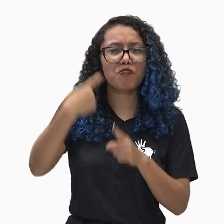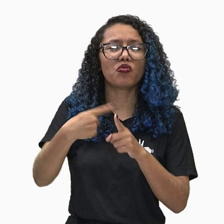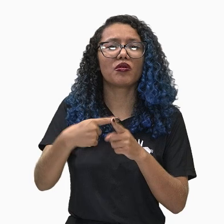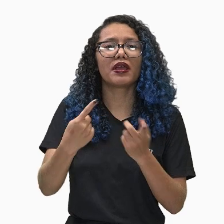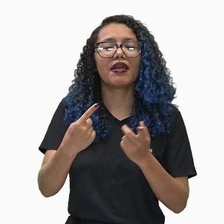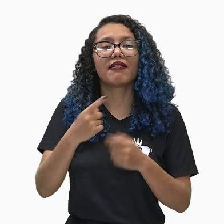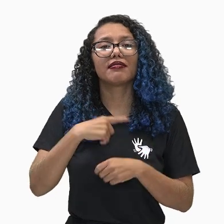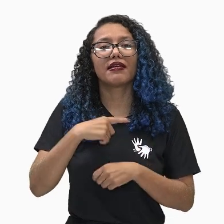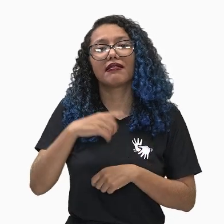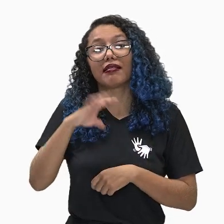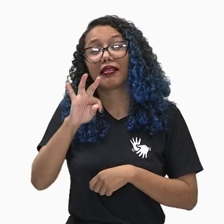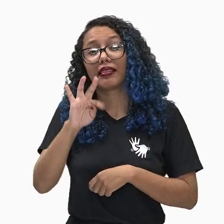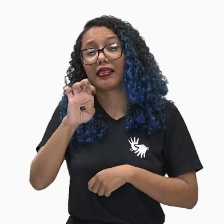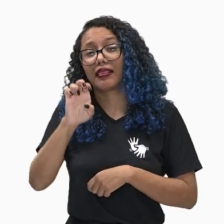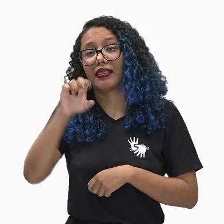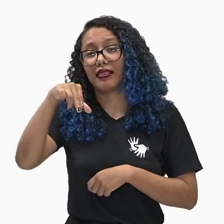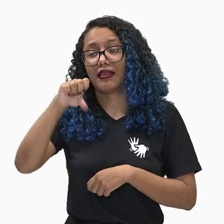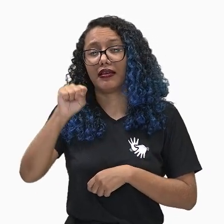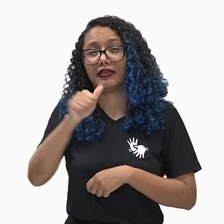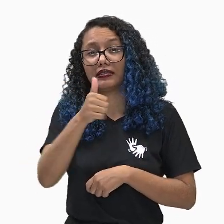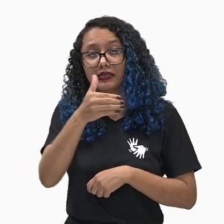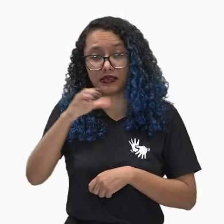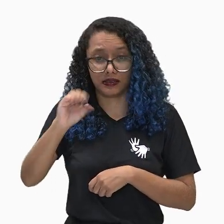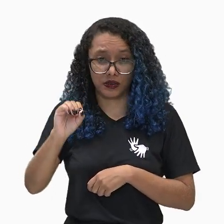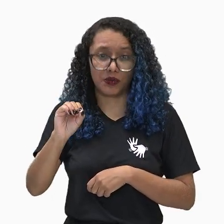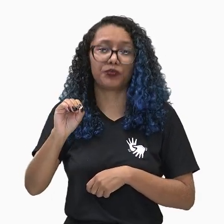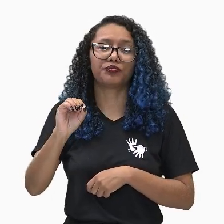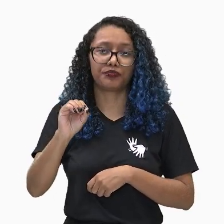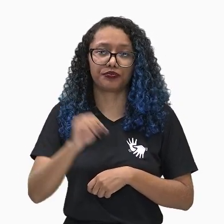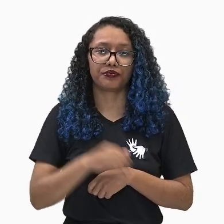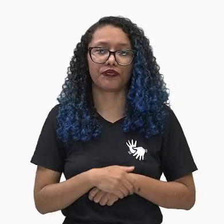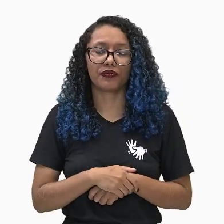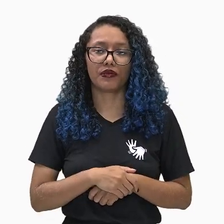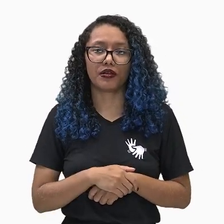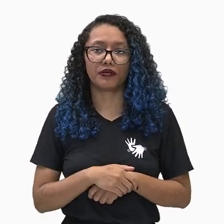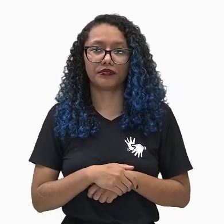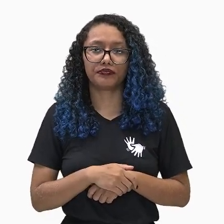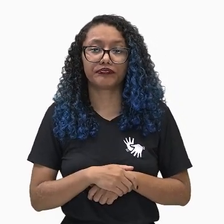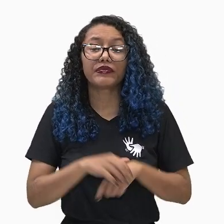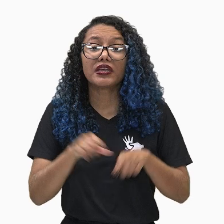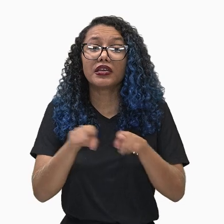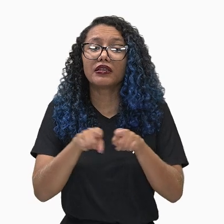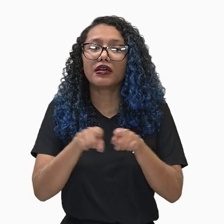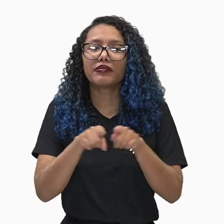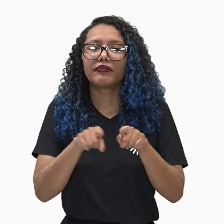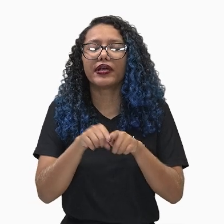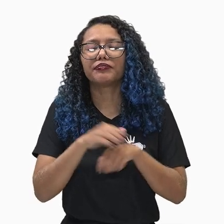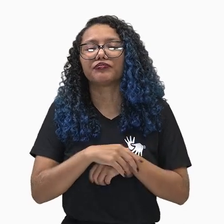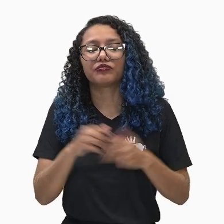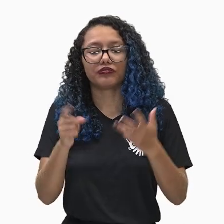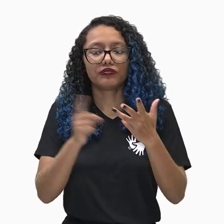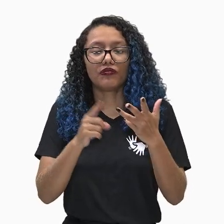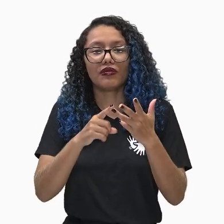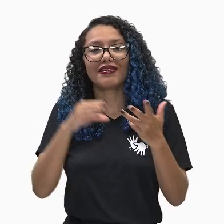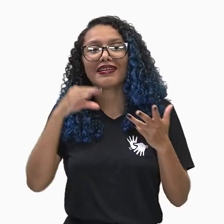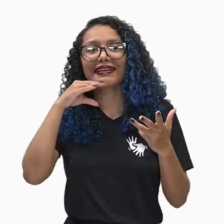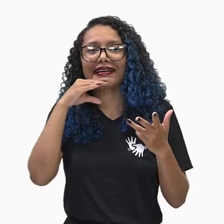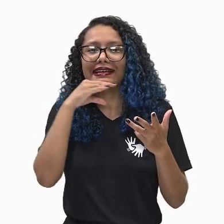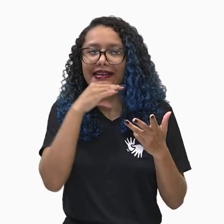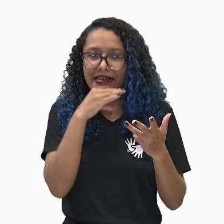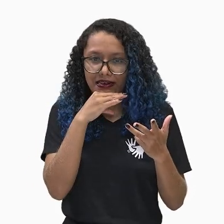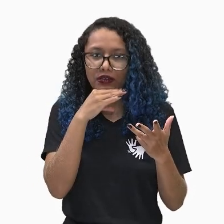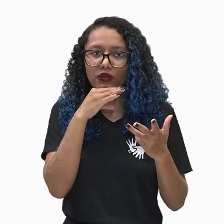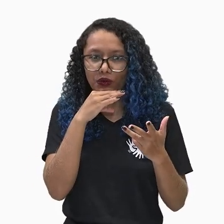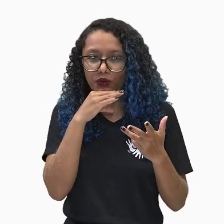tensão superficial. Outra característica é o elevado calor específico da água. Isso quer dizer que ela